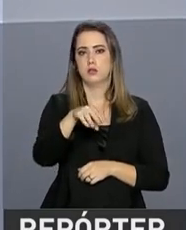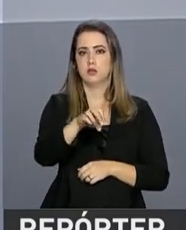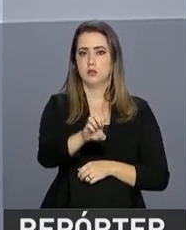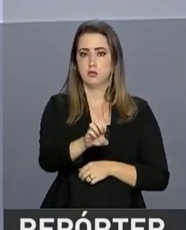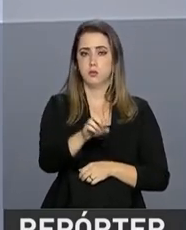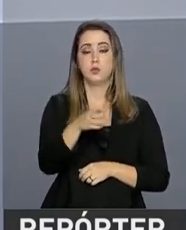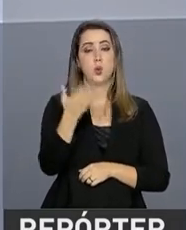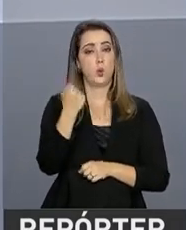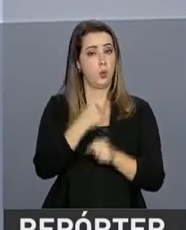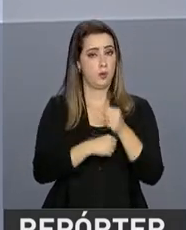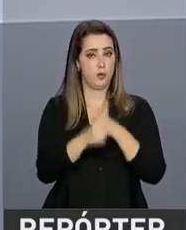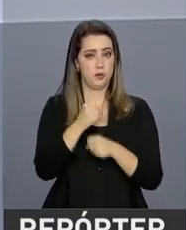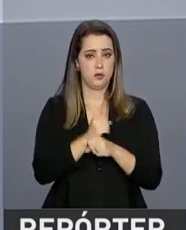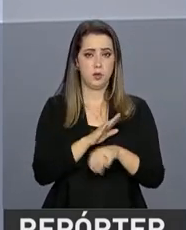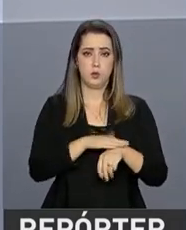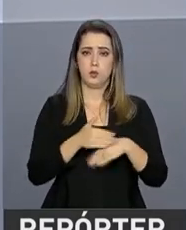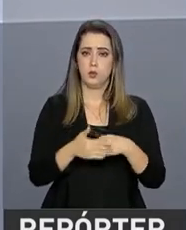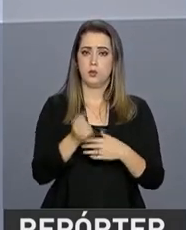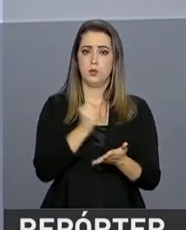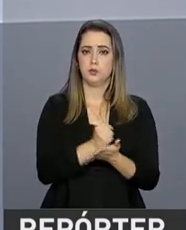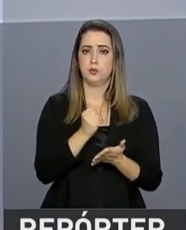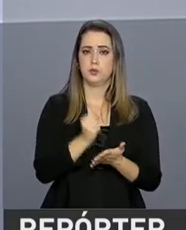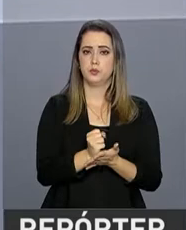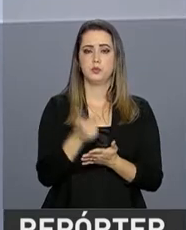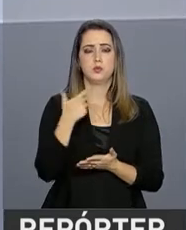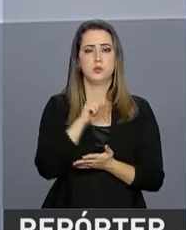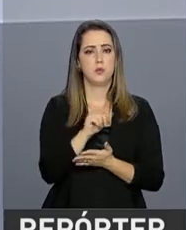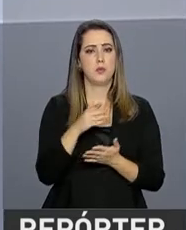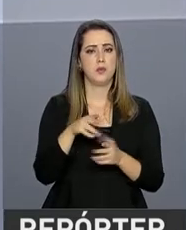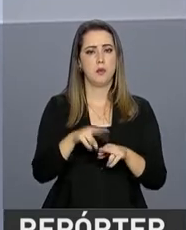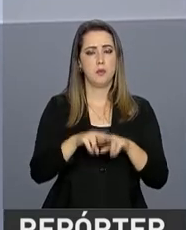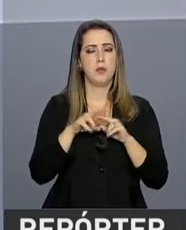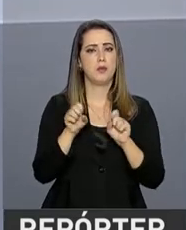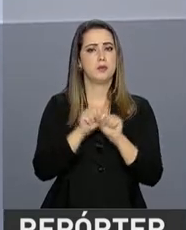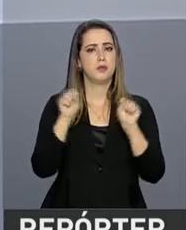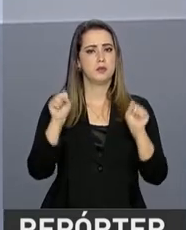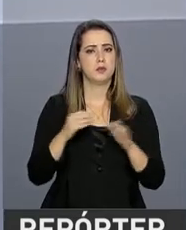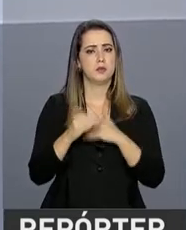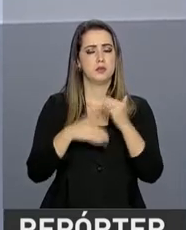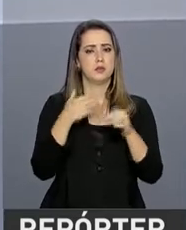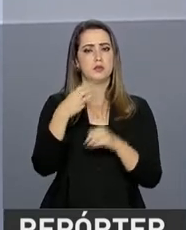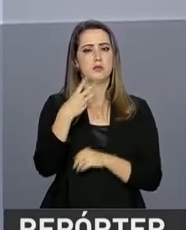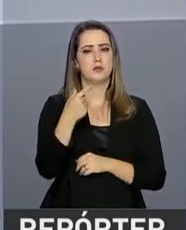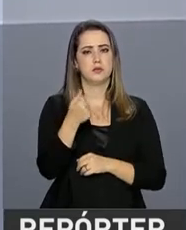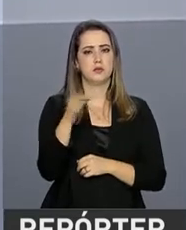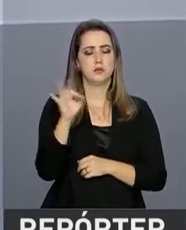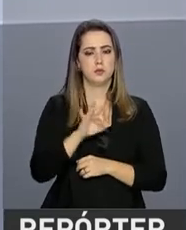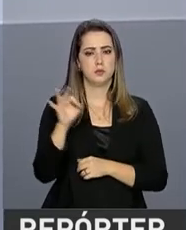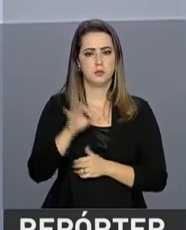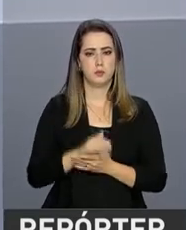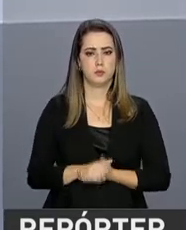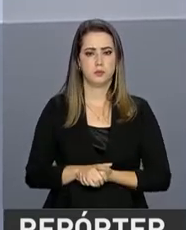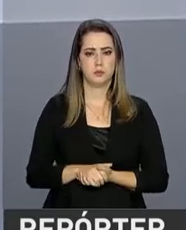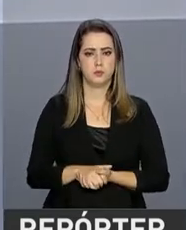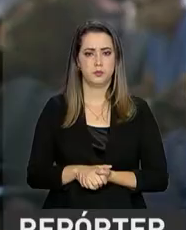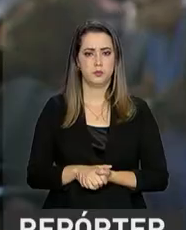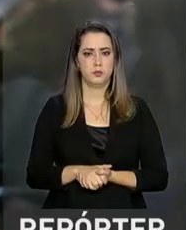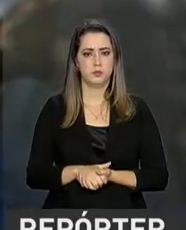em 2017. No período, as contratações realizadas por meio do sistema aumentaram 37%.